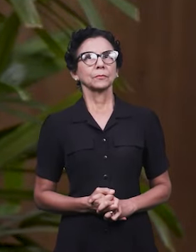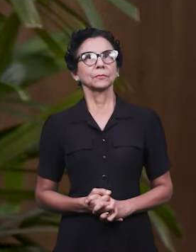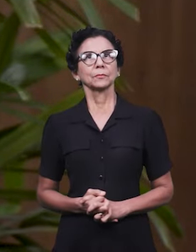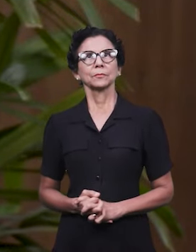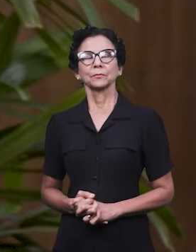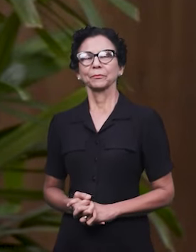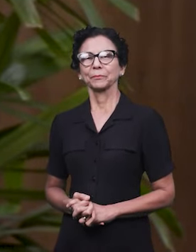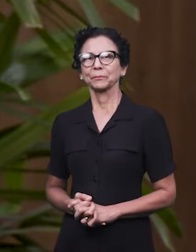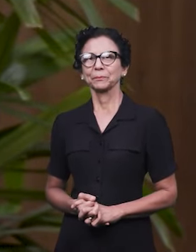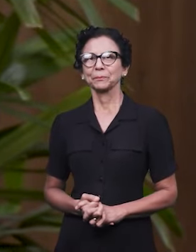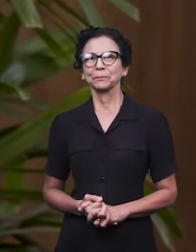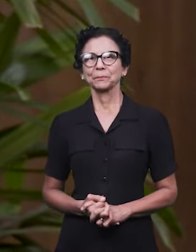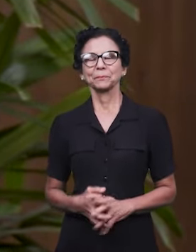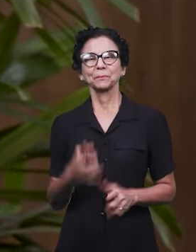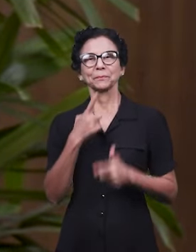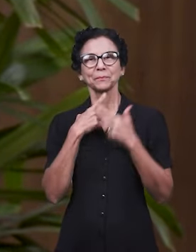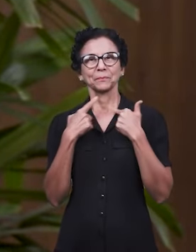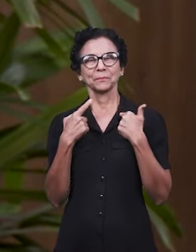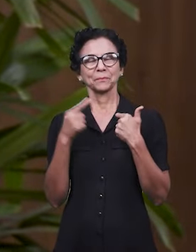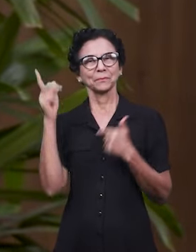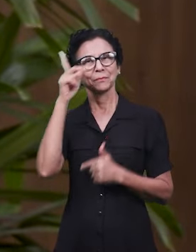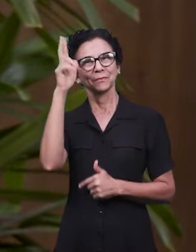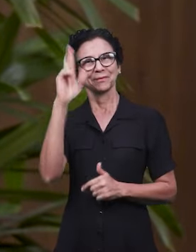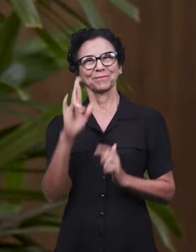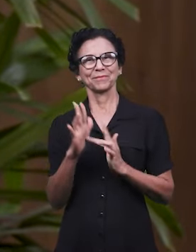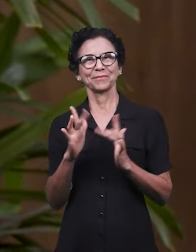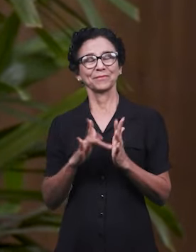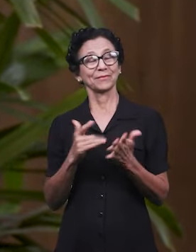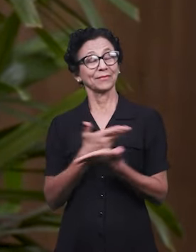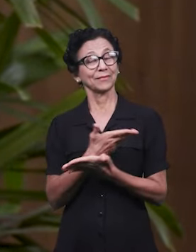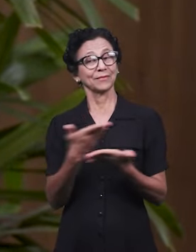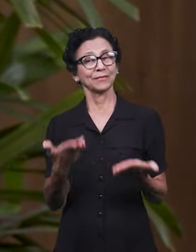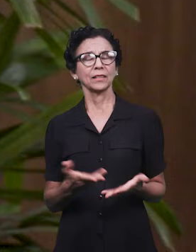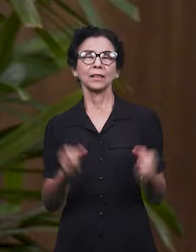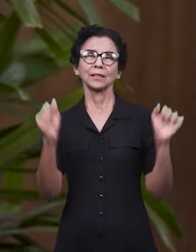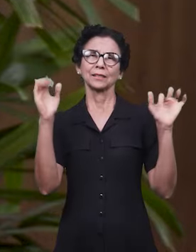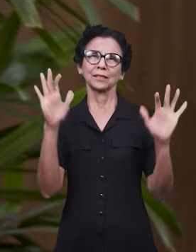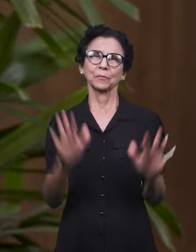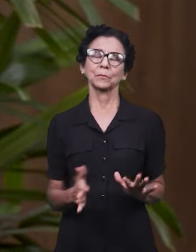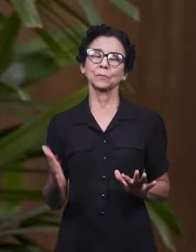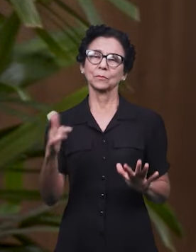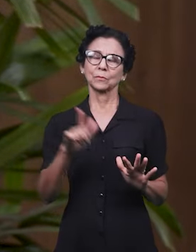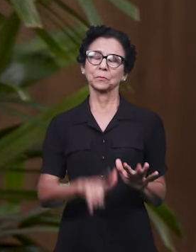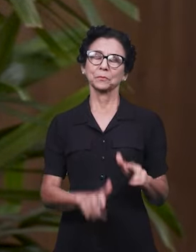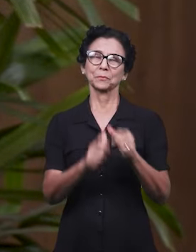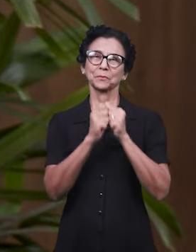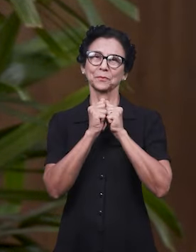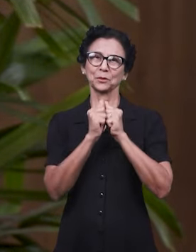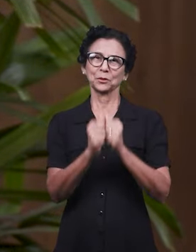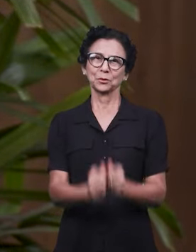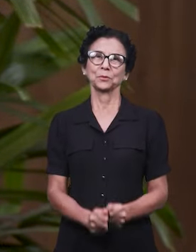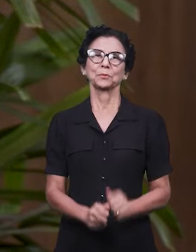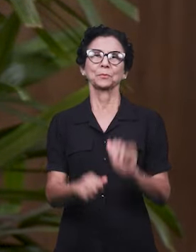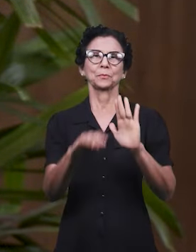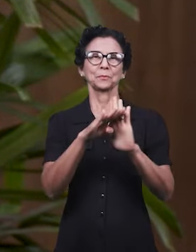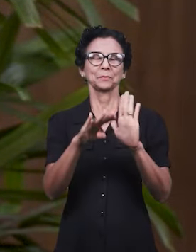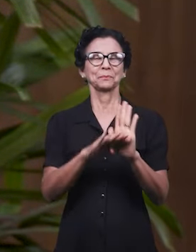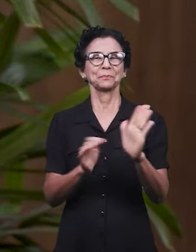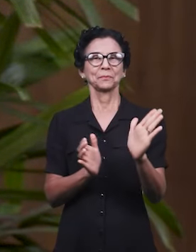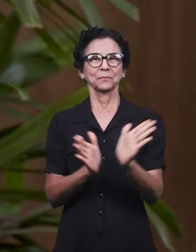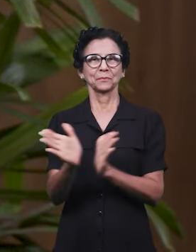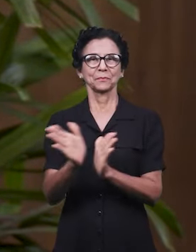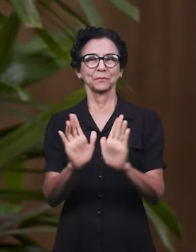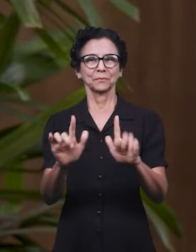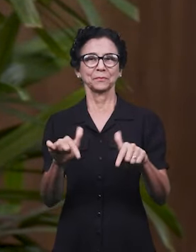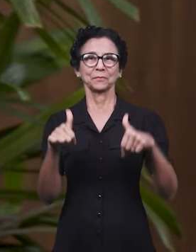Queremos desejar a todos a paz do Senhor. Que bênção estarmos juntos para mais um programa